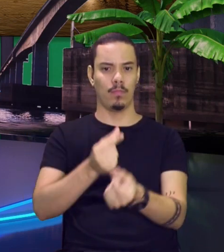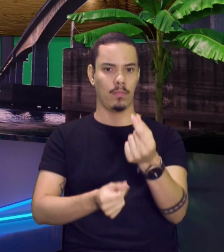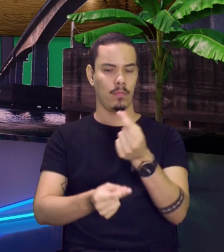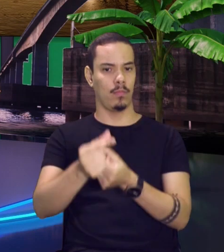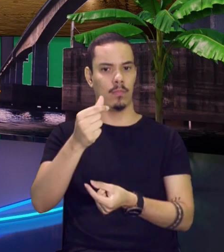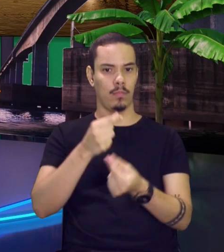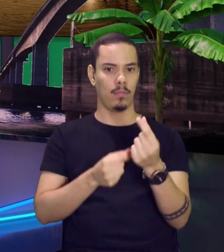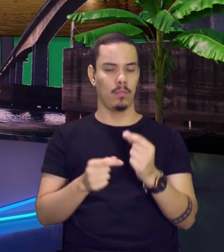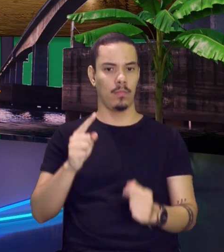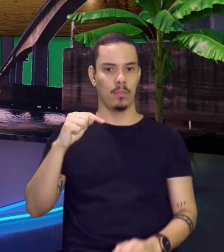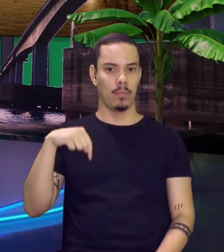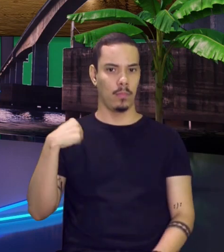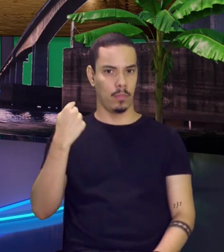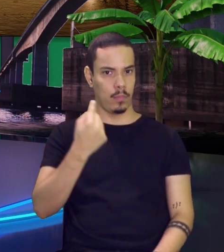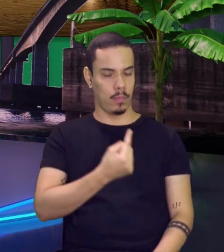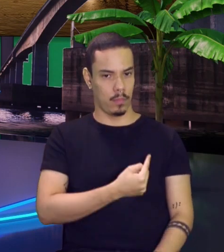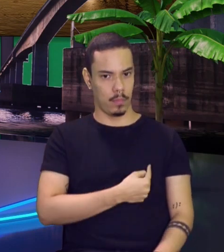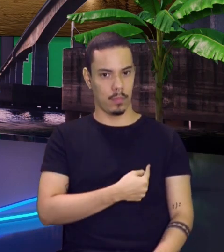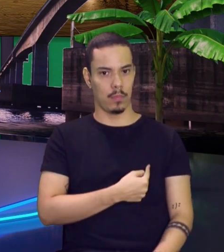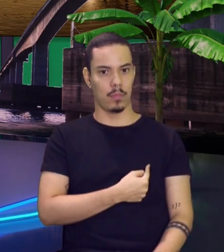do nosso